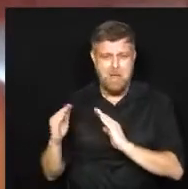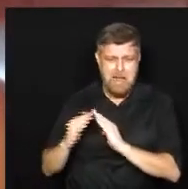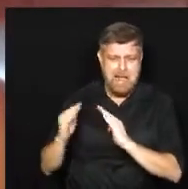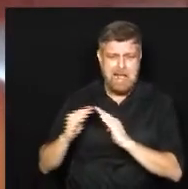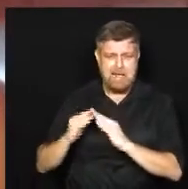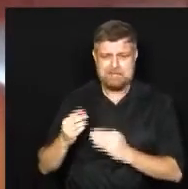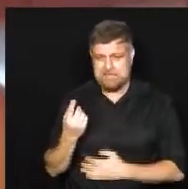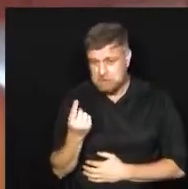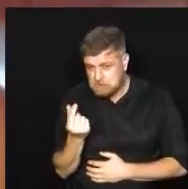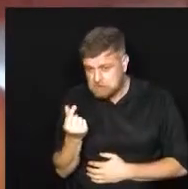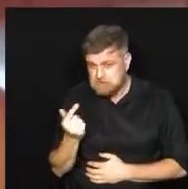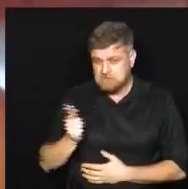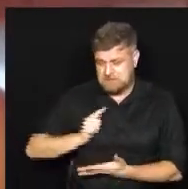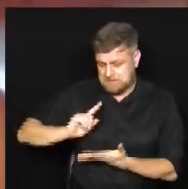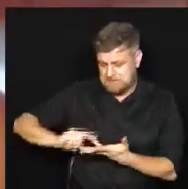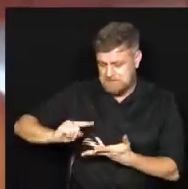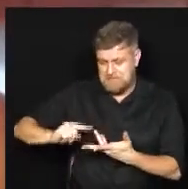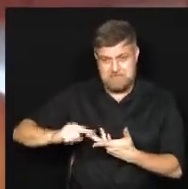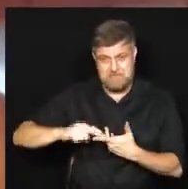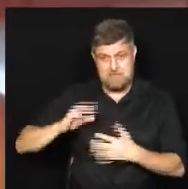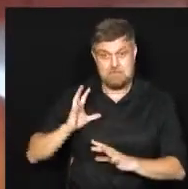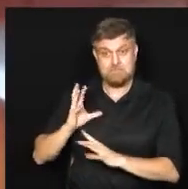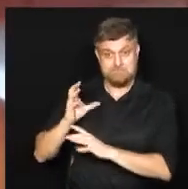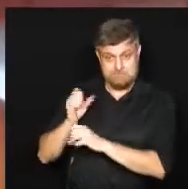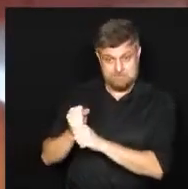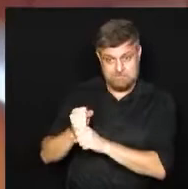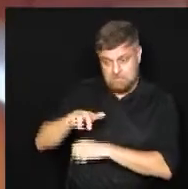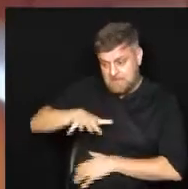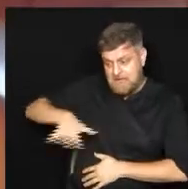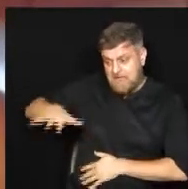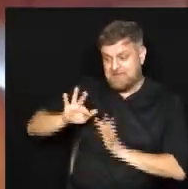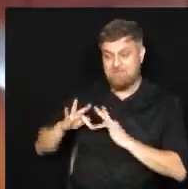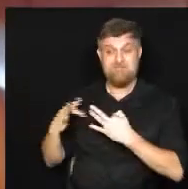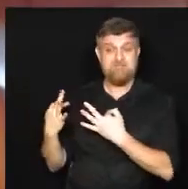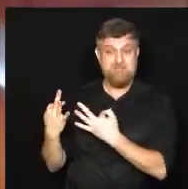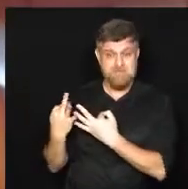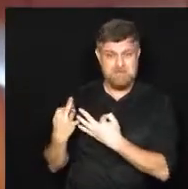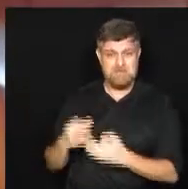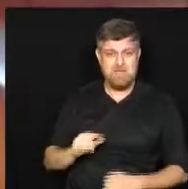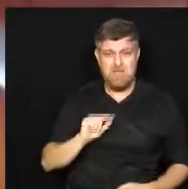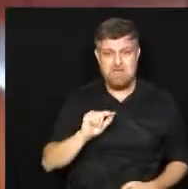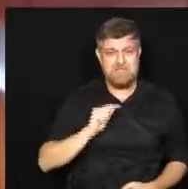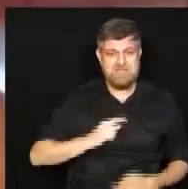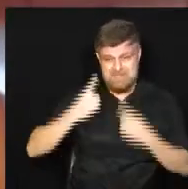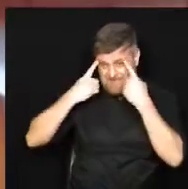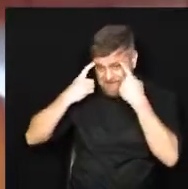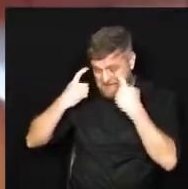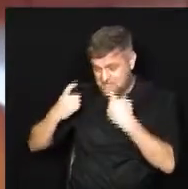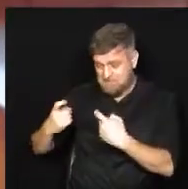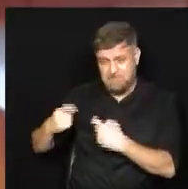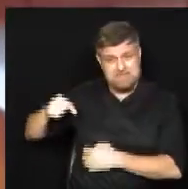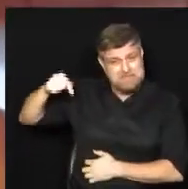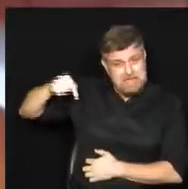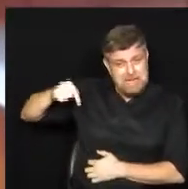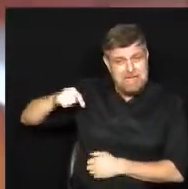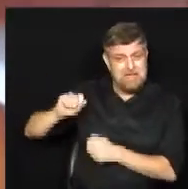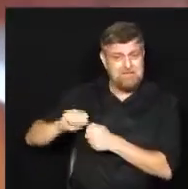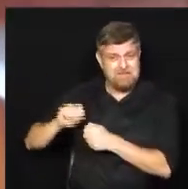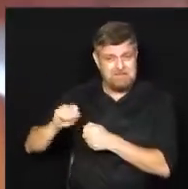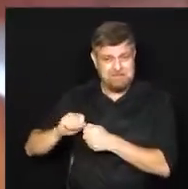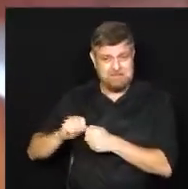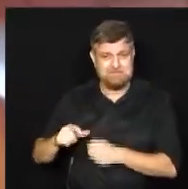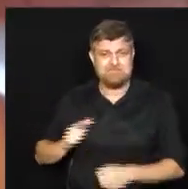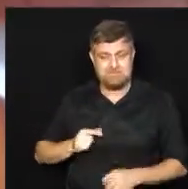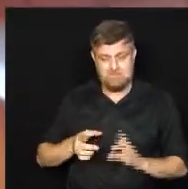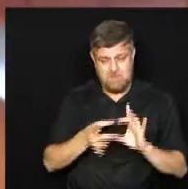toda uma série de coisas que fazem parte do âmbito familiar e que, no caso de violência doméstica, fazem parte